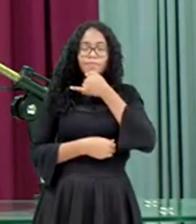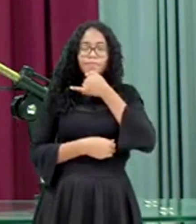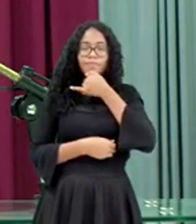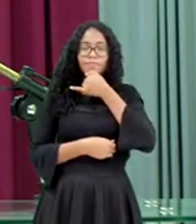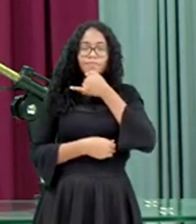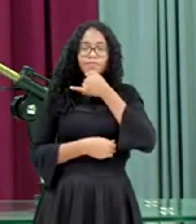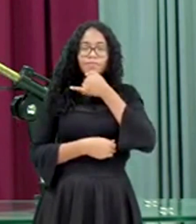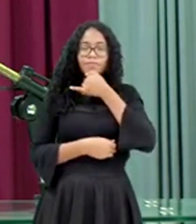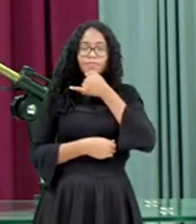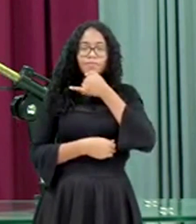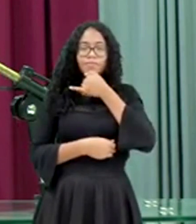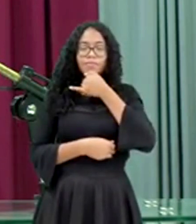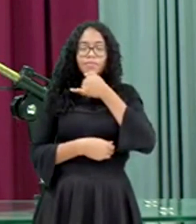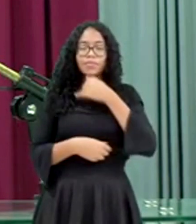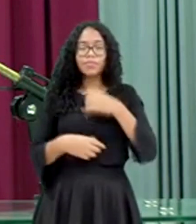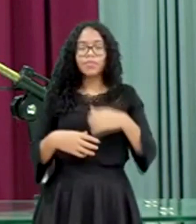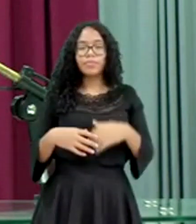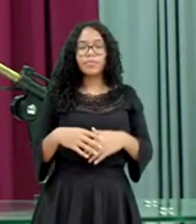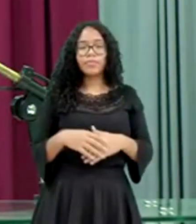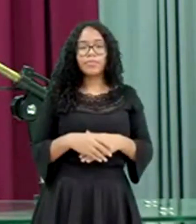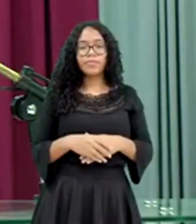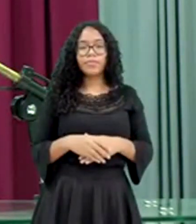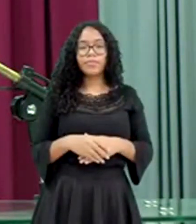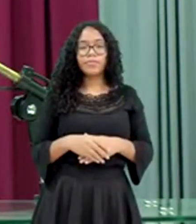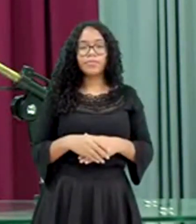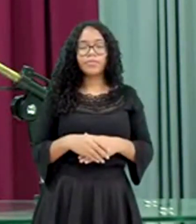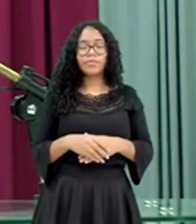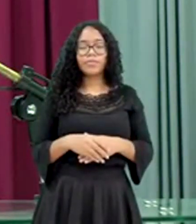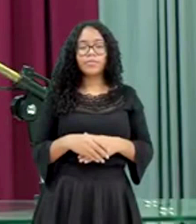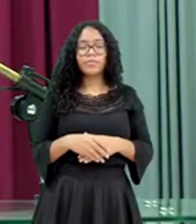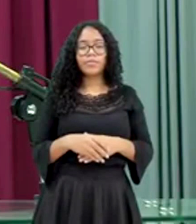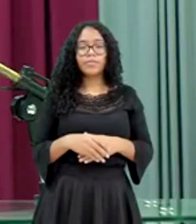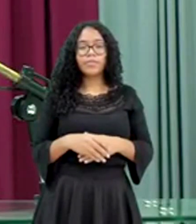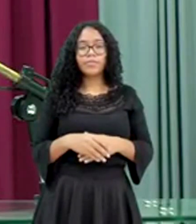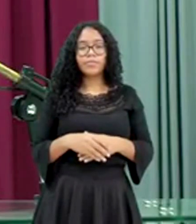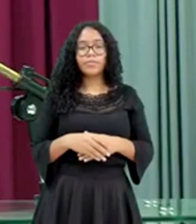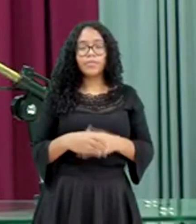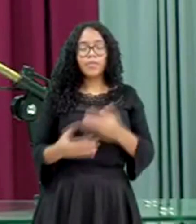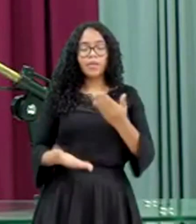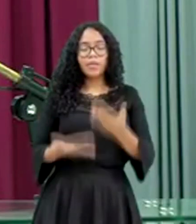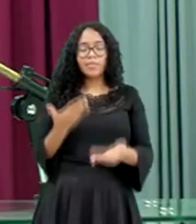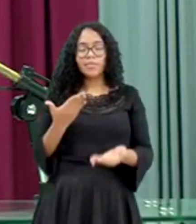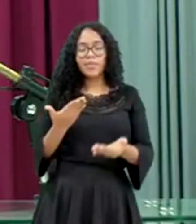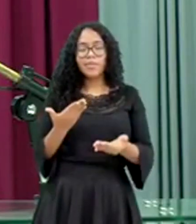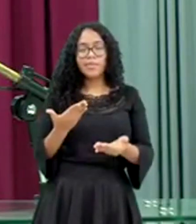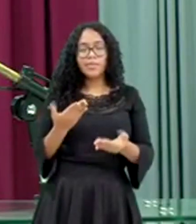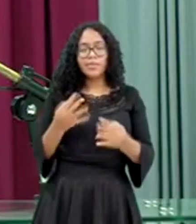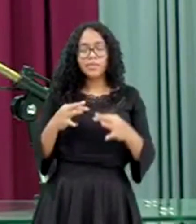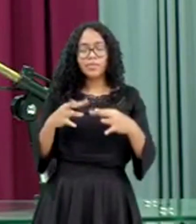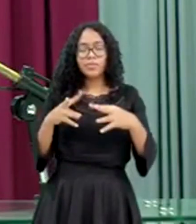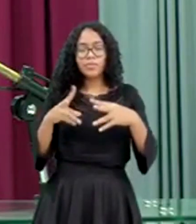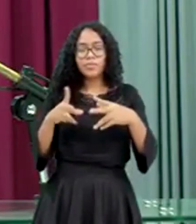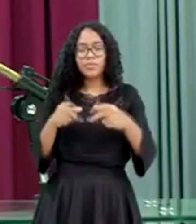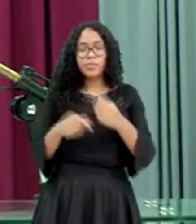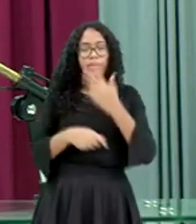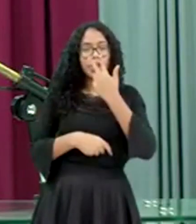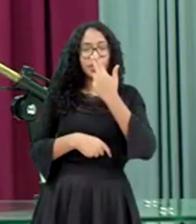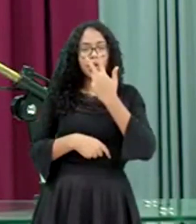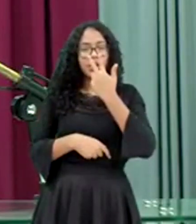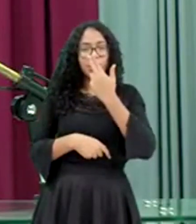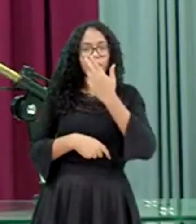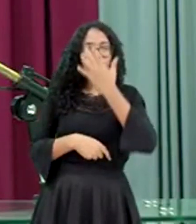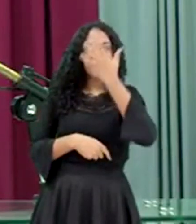perdem o senso humano e agem como se fossem irracionais. A